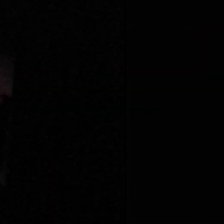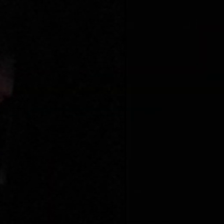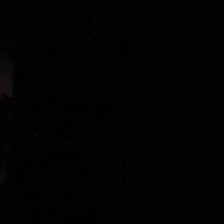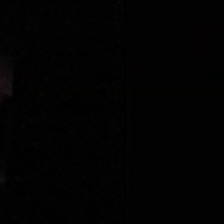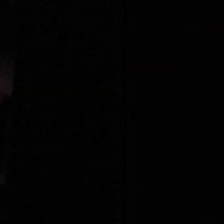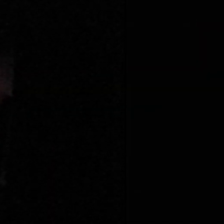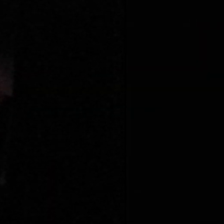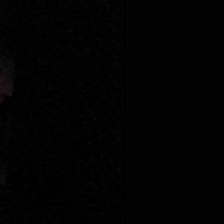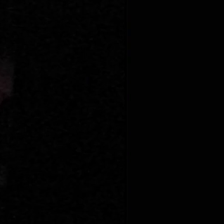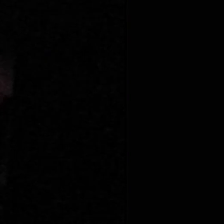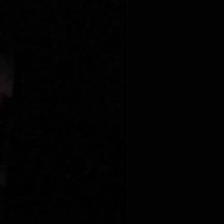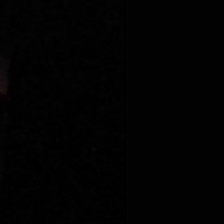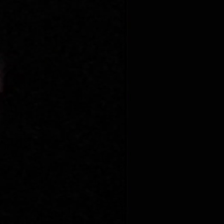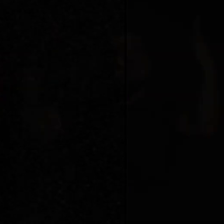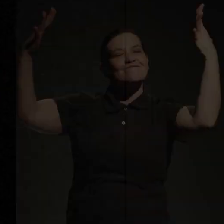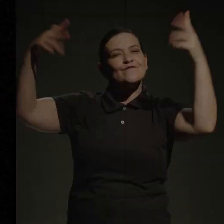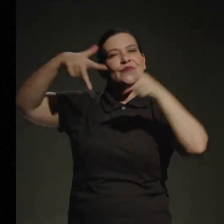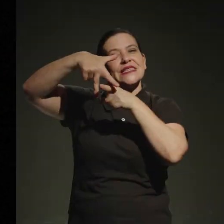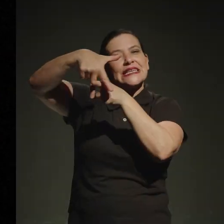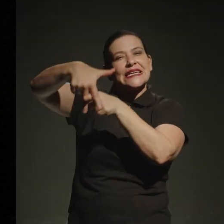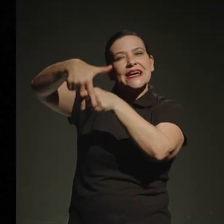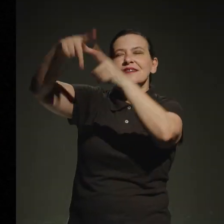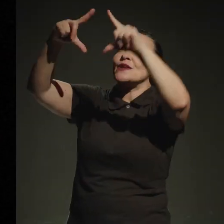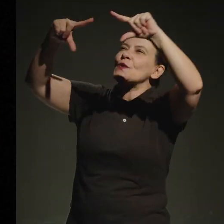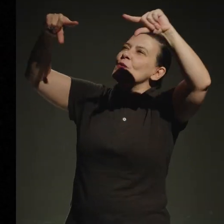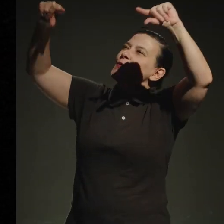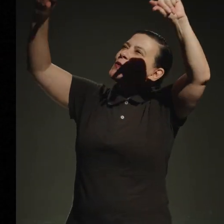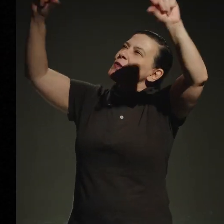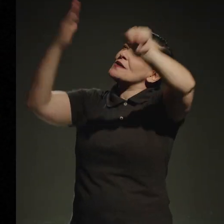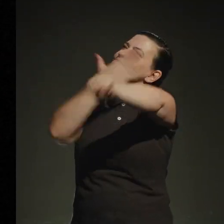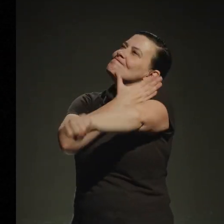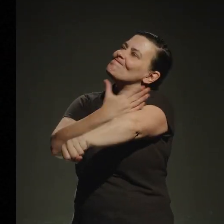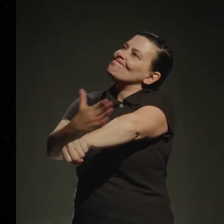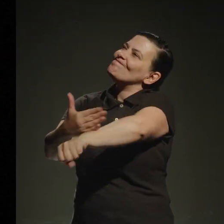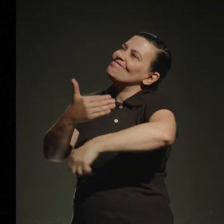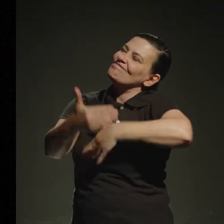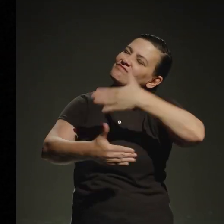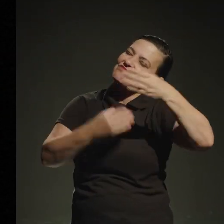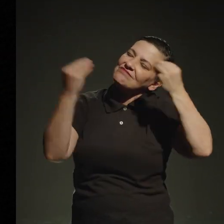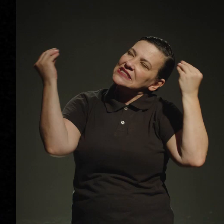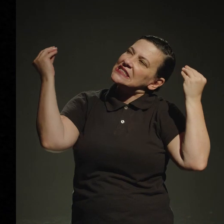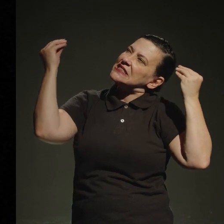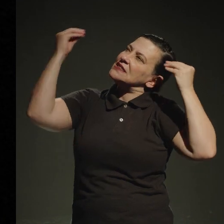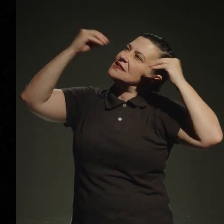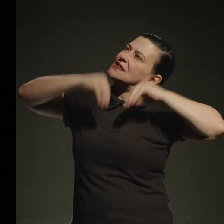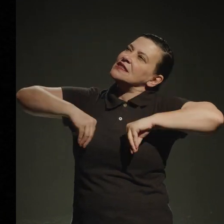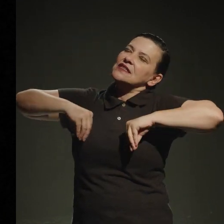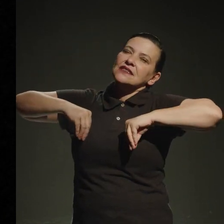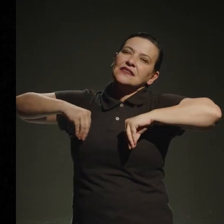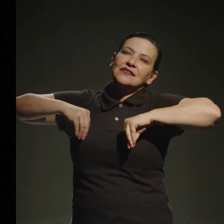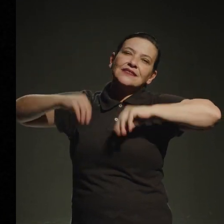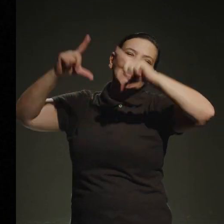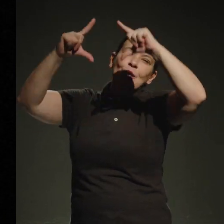Cavaleiro da branca lua, vencido estou. Branca, branca lua,